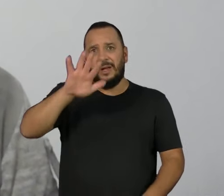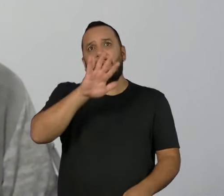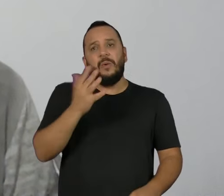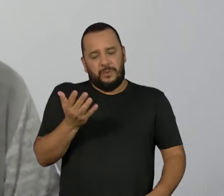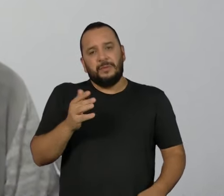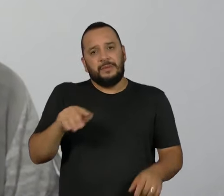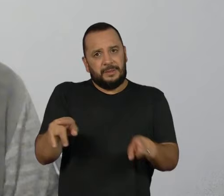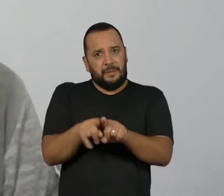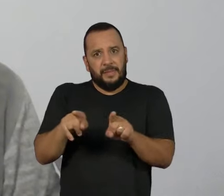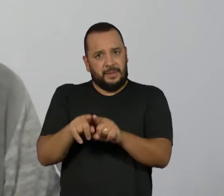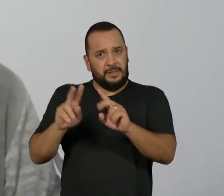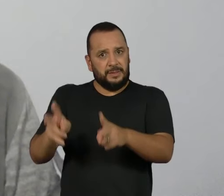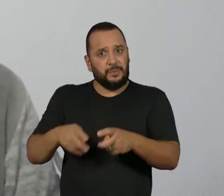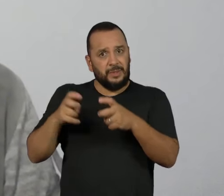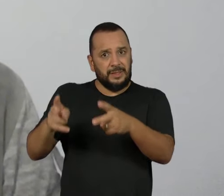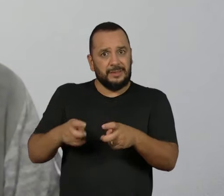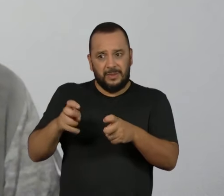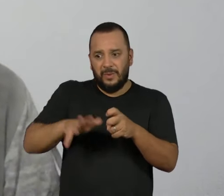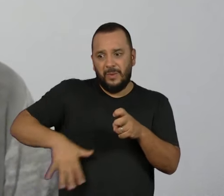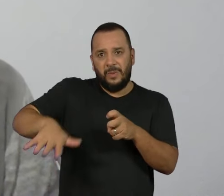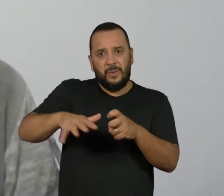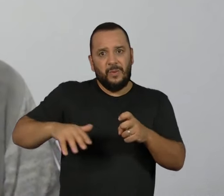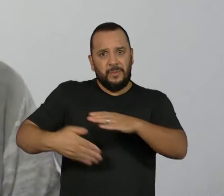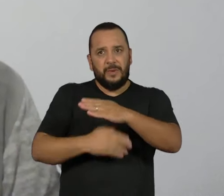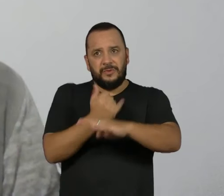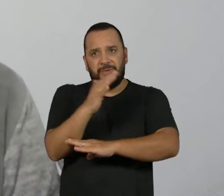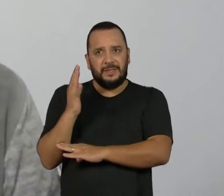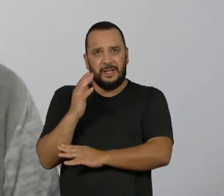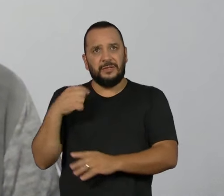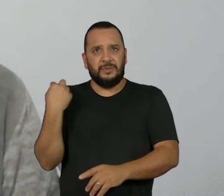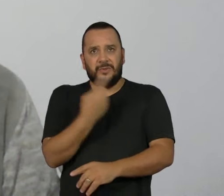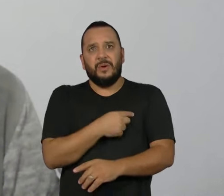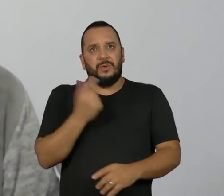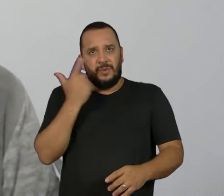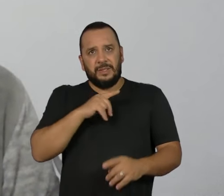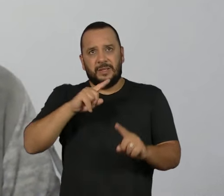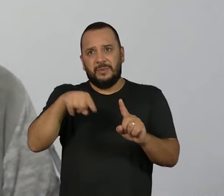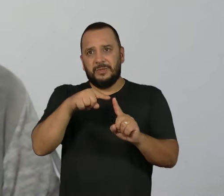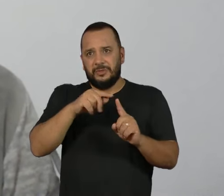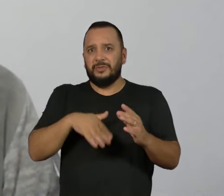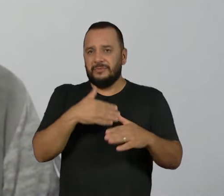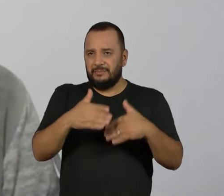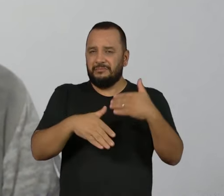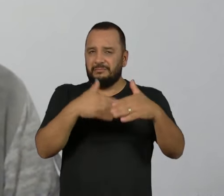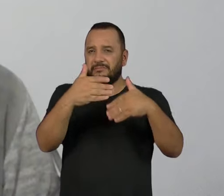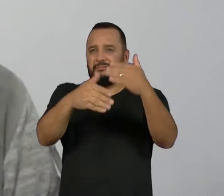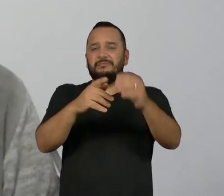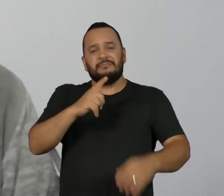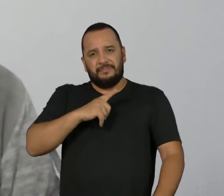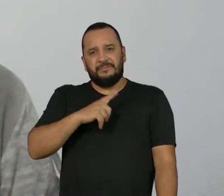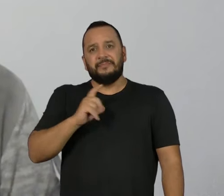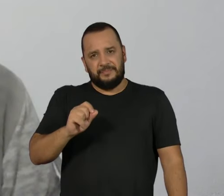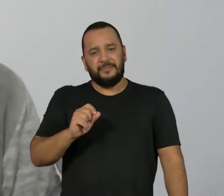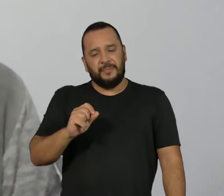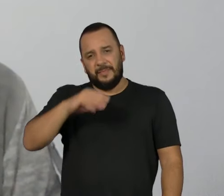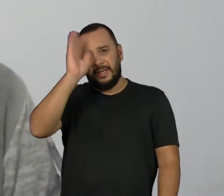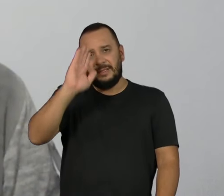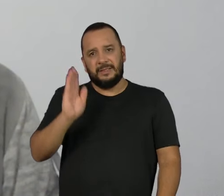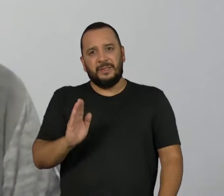Biodiversidade, e, de fato, ali se buscou avançar bastante nas metas que teremos para o Brasil